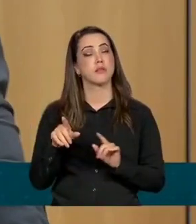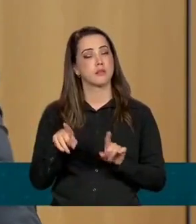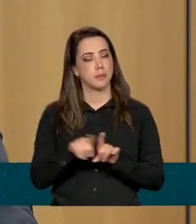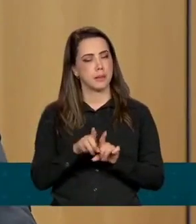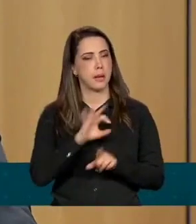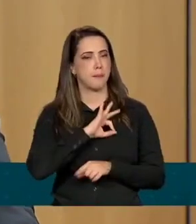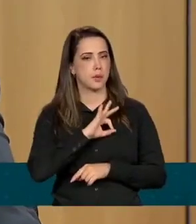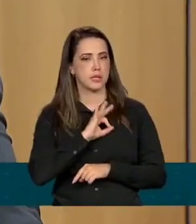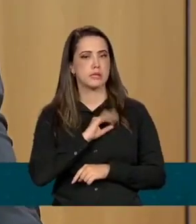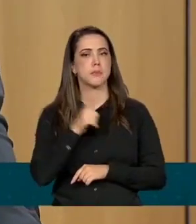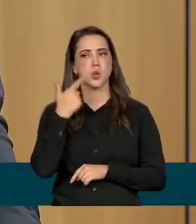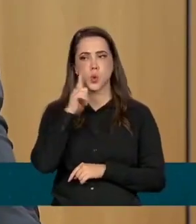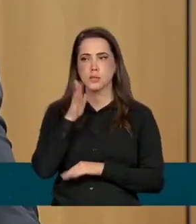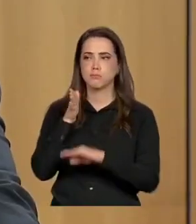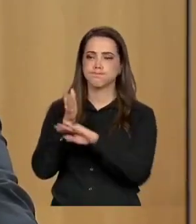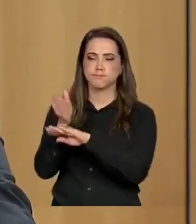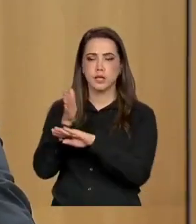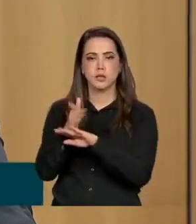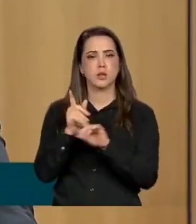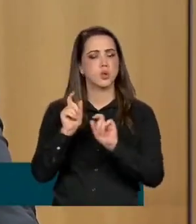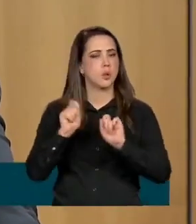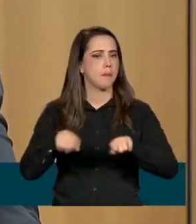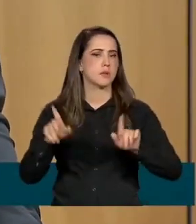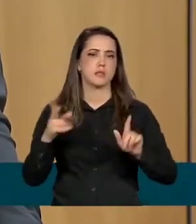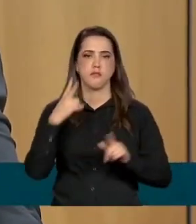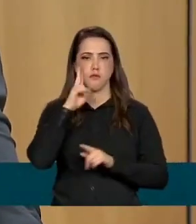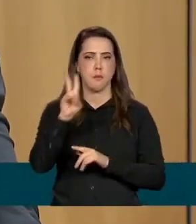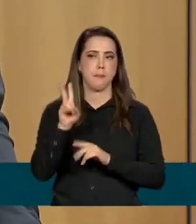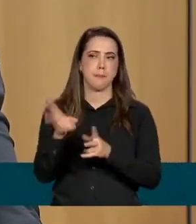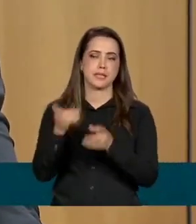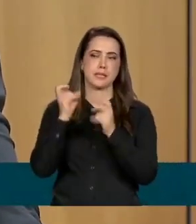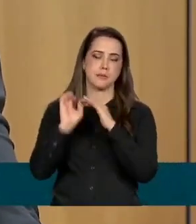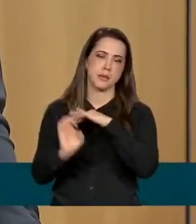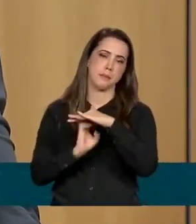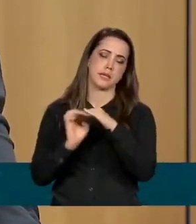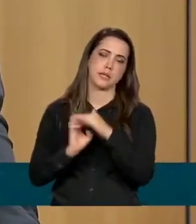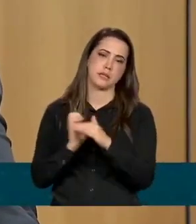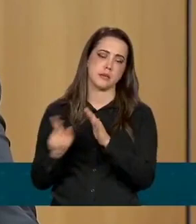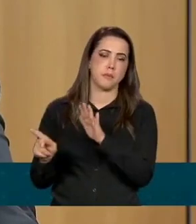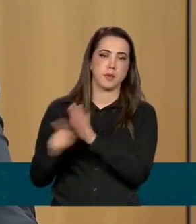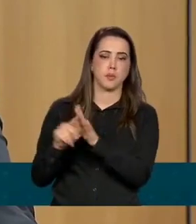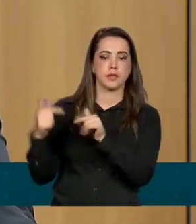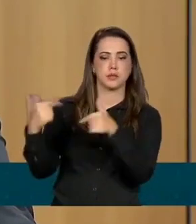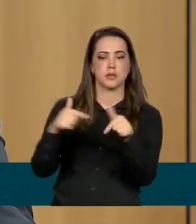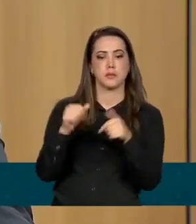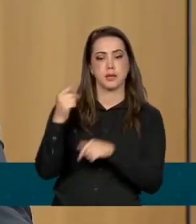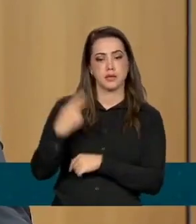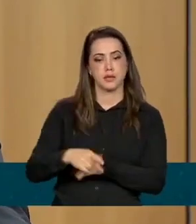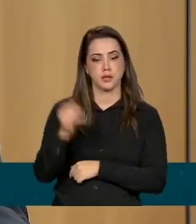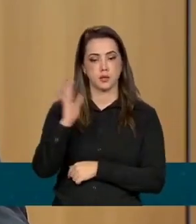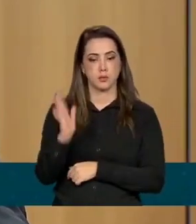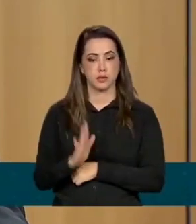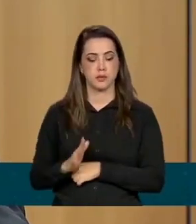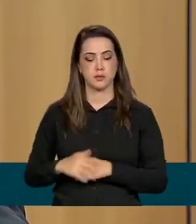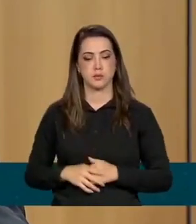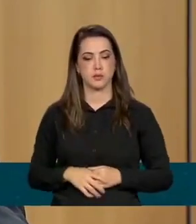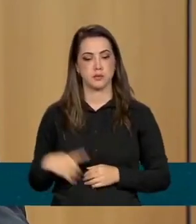de fato, não é possível identificar ainda empresas institucionalizadas que atuem no Brasil,